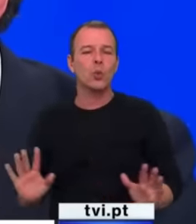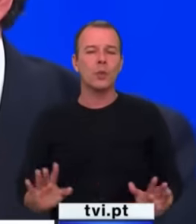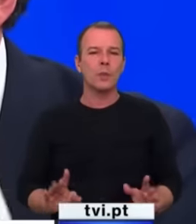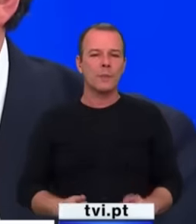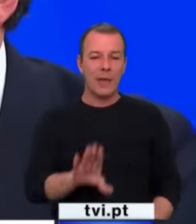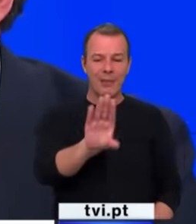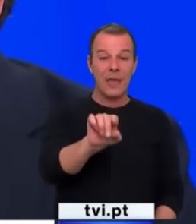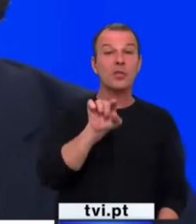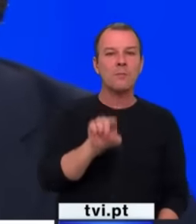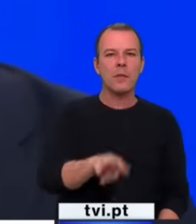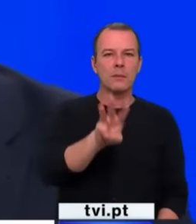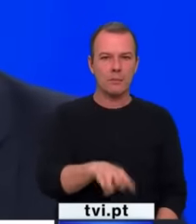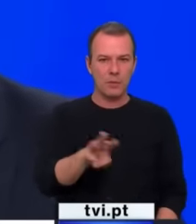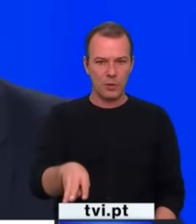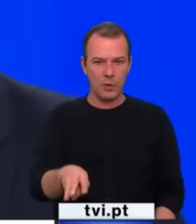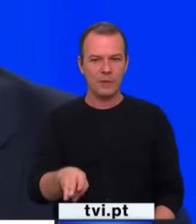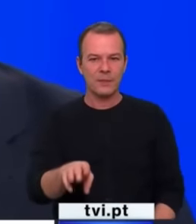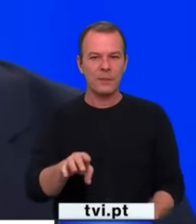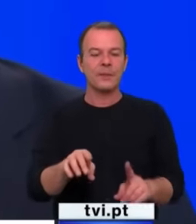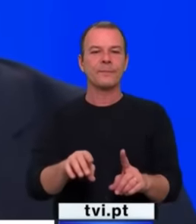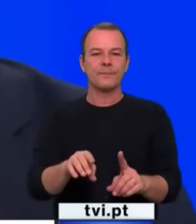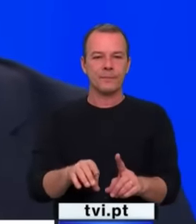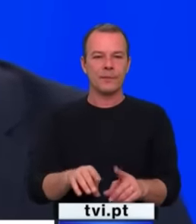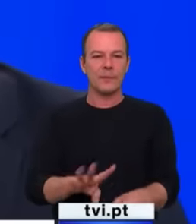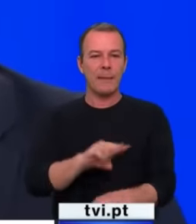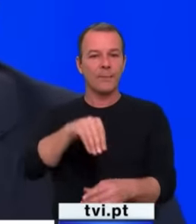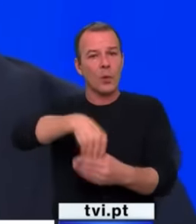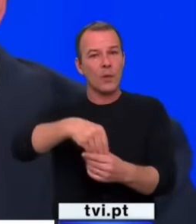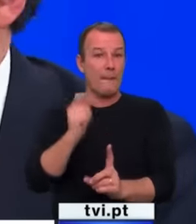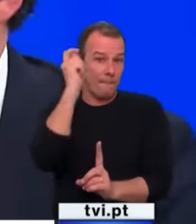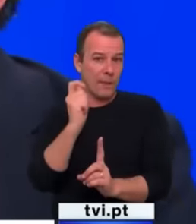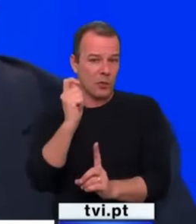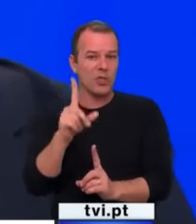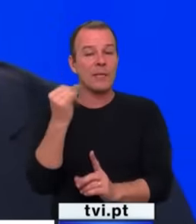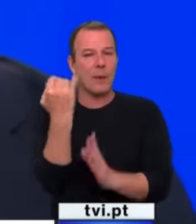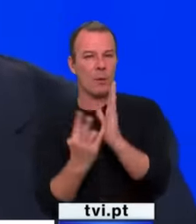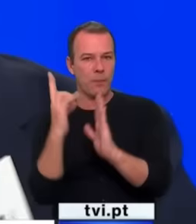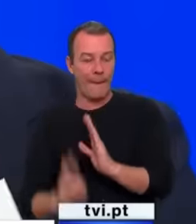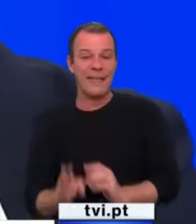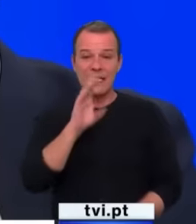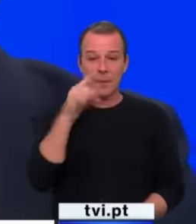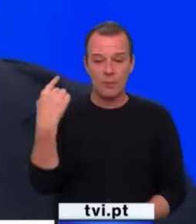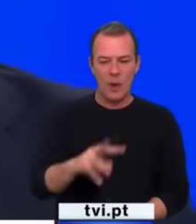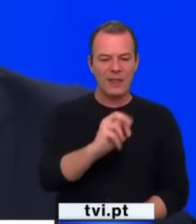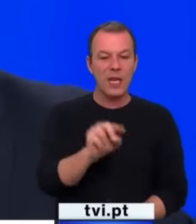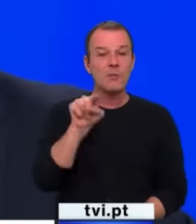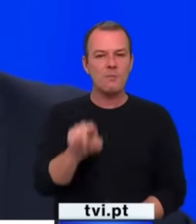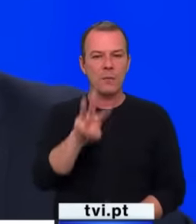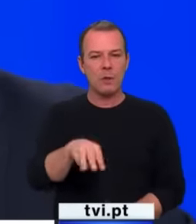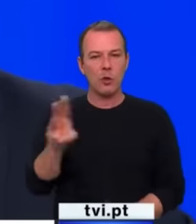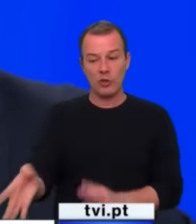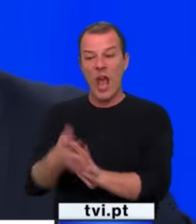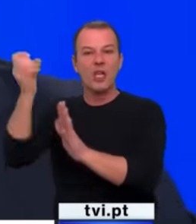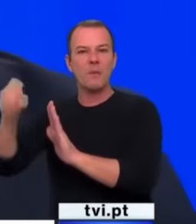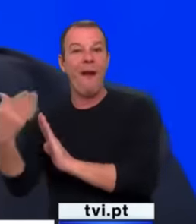os 10 mil milhões para... Se nós temos 3 mil milhões... Inclui as pensões e esta baixa de impostos. Se nós temos 3 mil milhões de desperdício no Ministério,